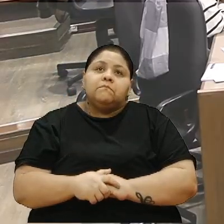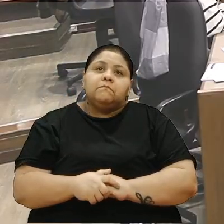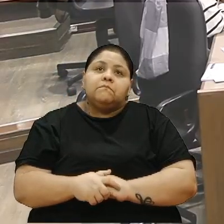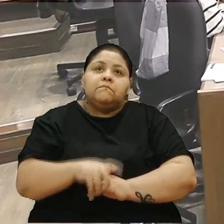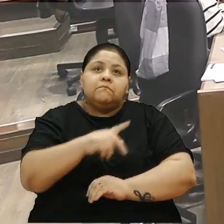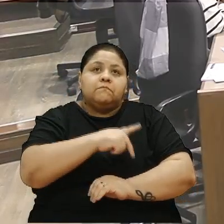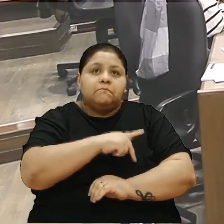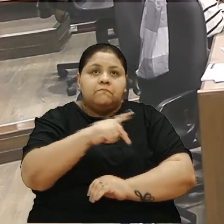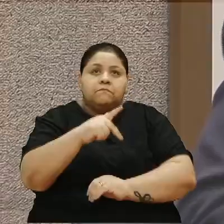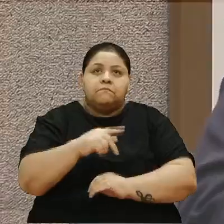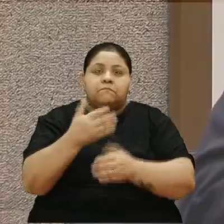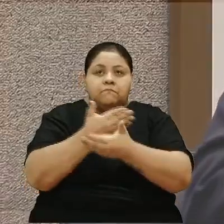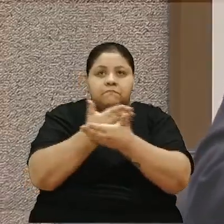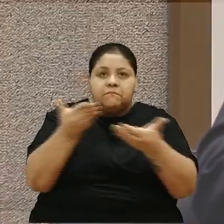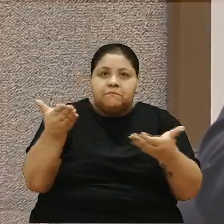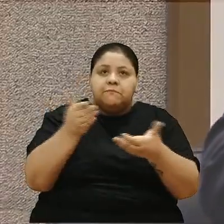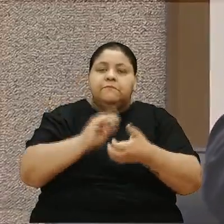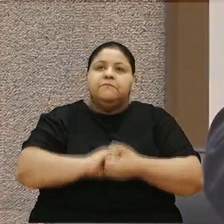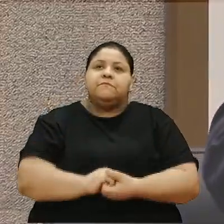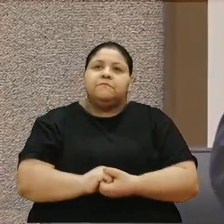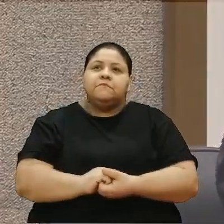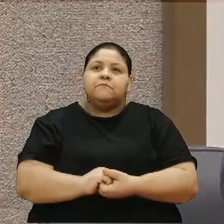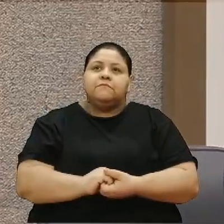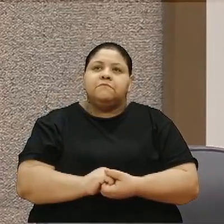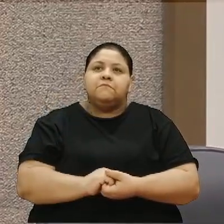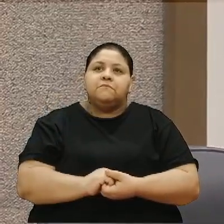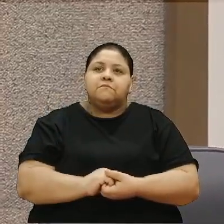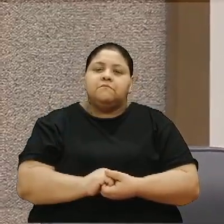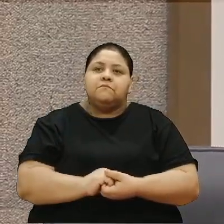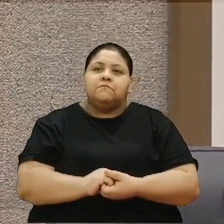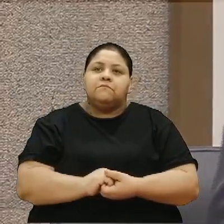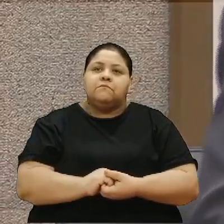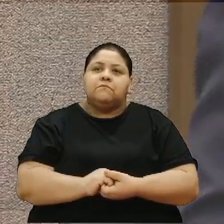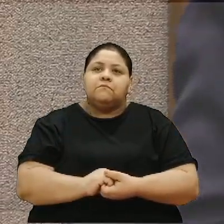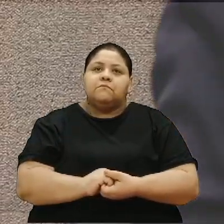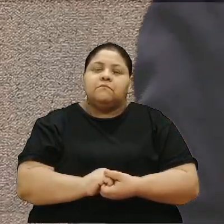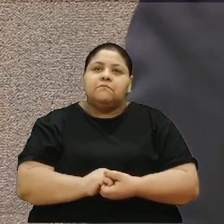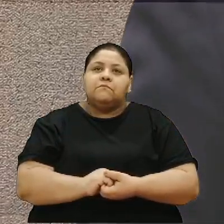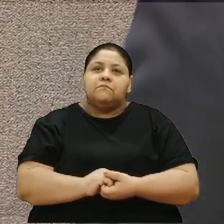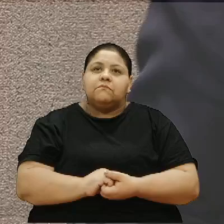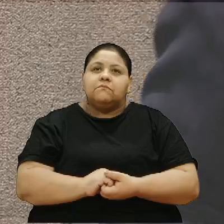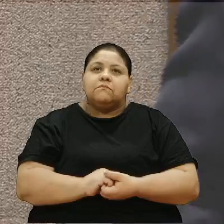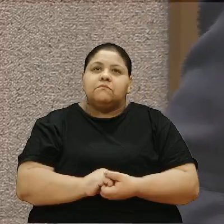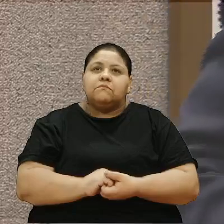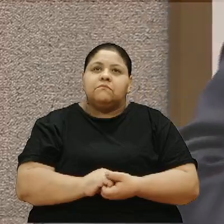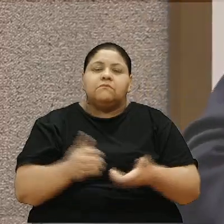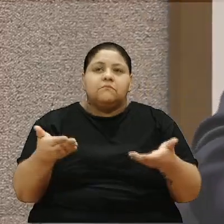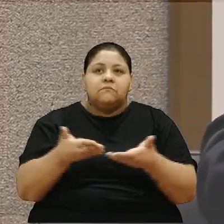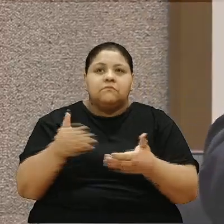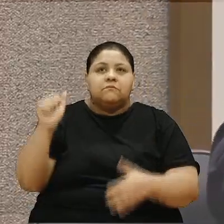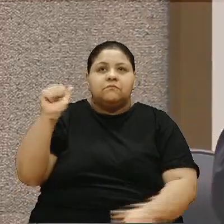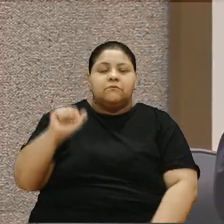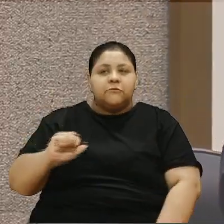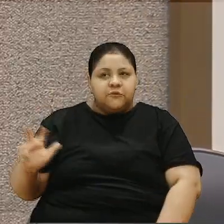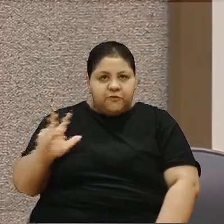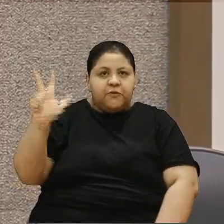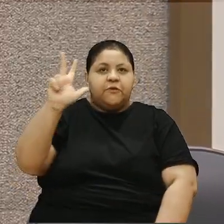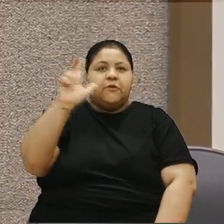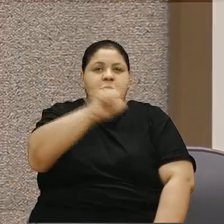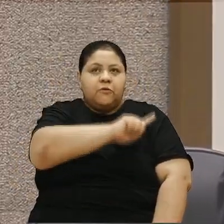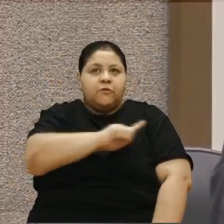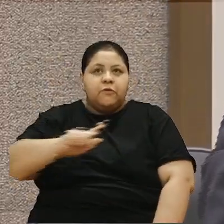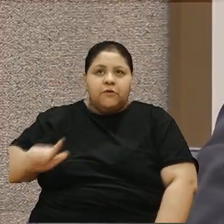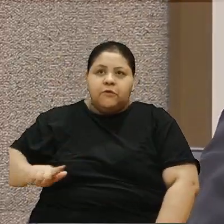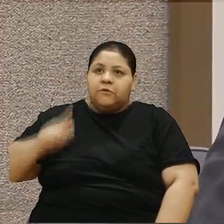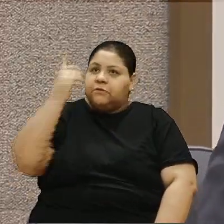Senhor presidente, nobres colegas, eu quero valorizar o governo, a Diló.